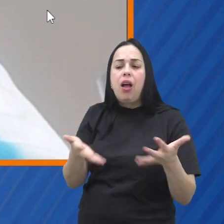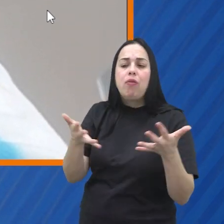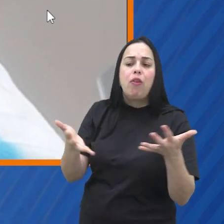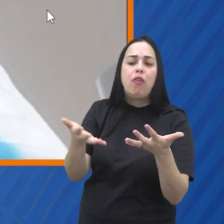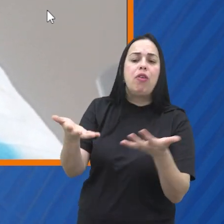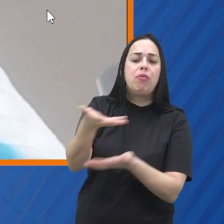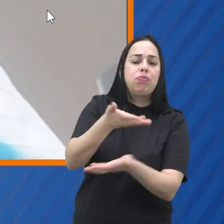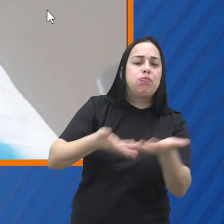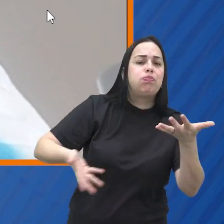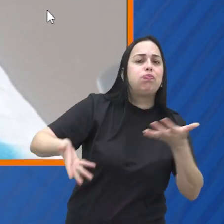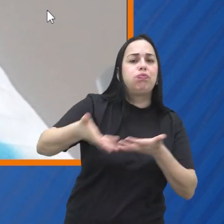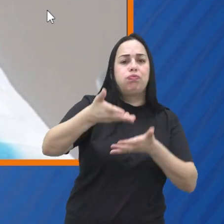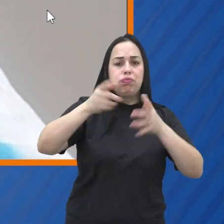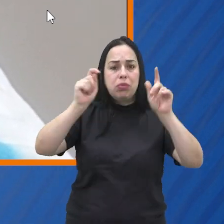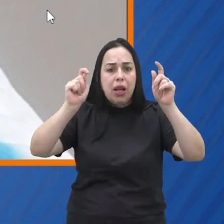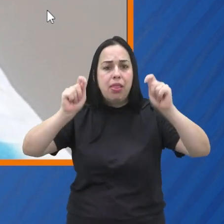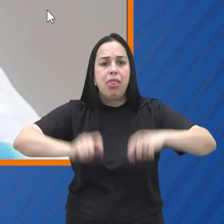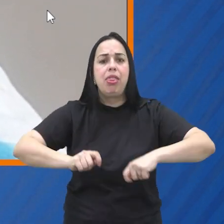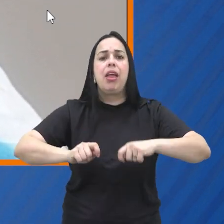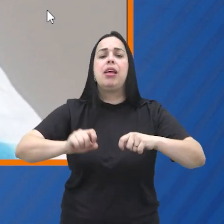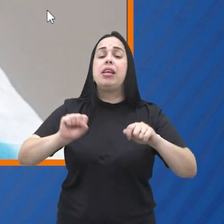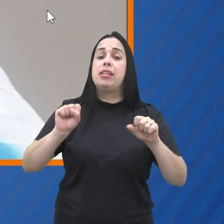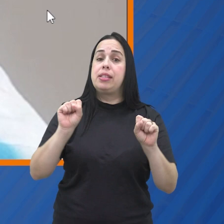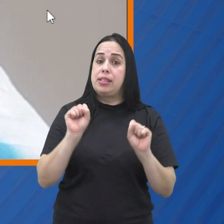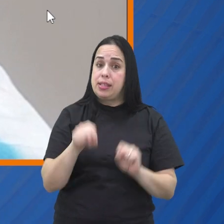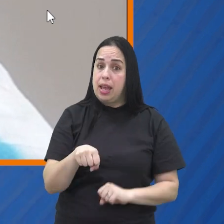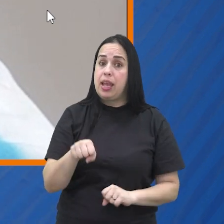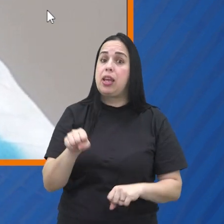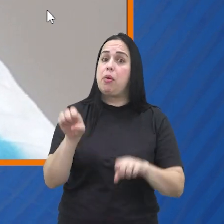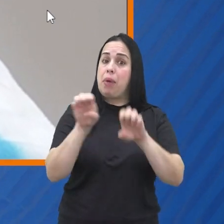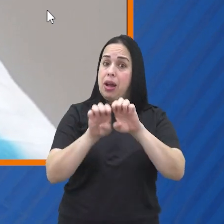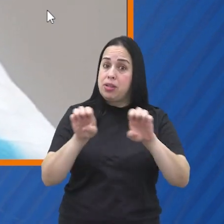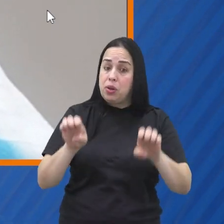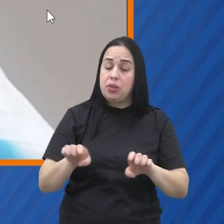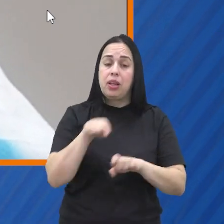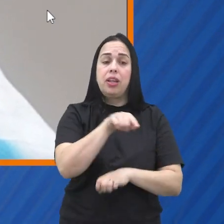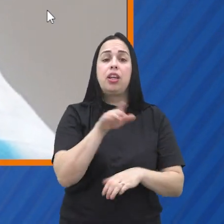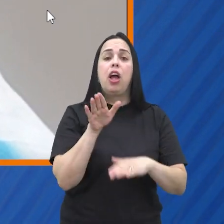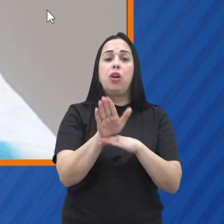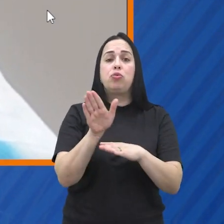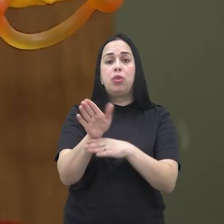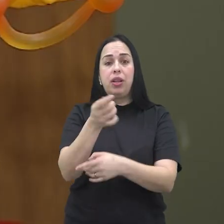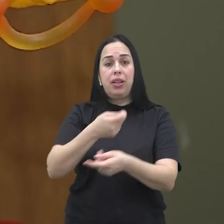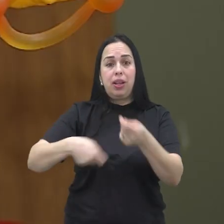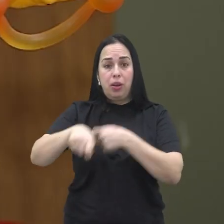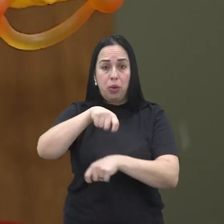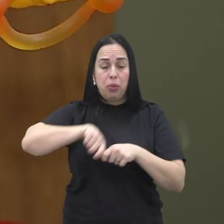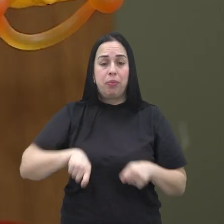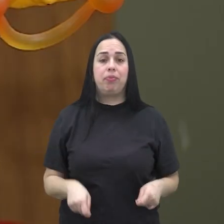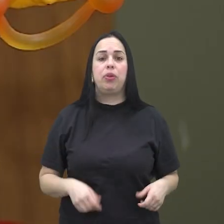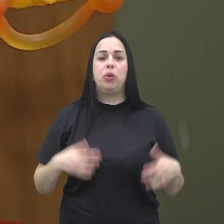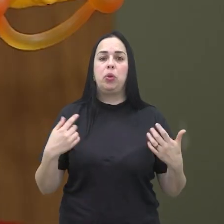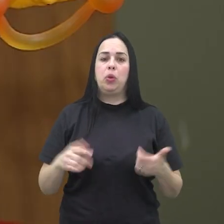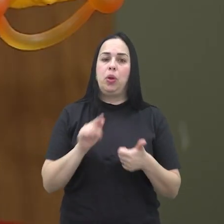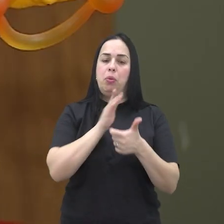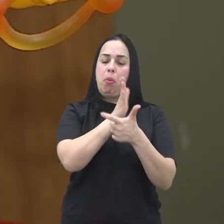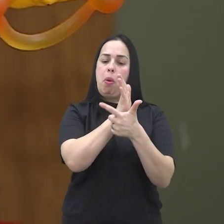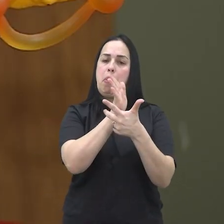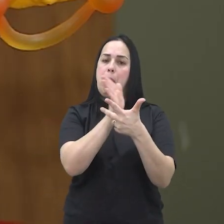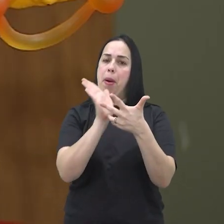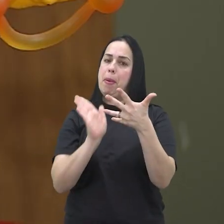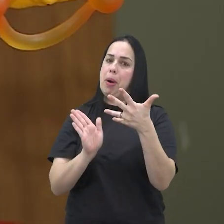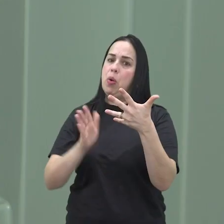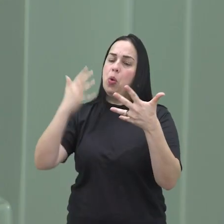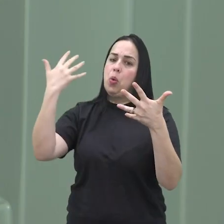fomentar e mostrar que é possível sim, que há caminhos e que é uma economia criativa, né? A cultura pop é cheia